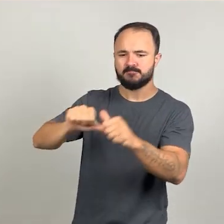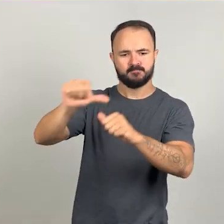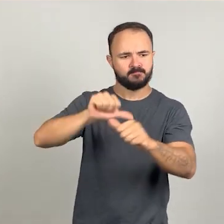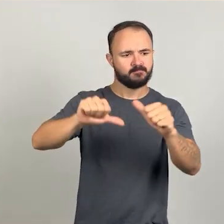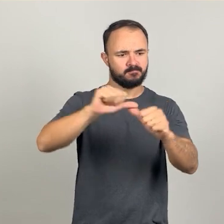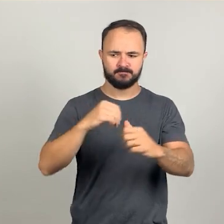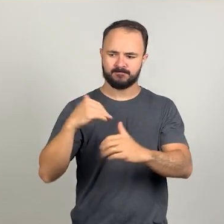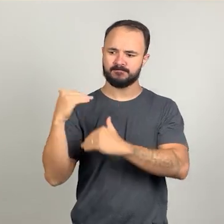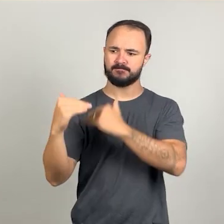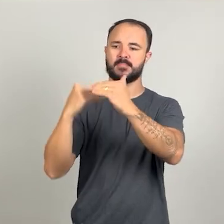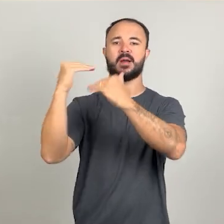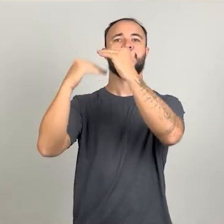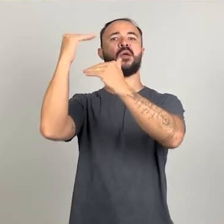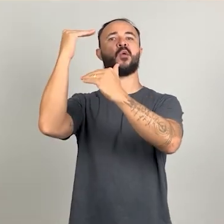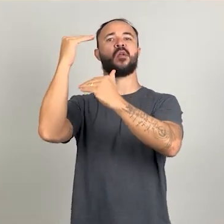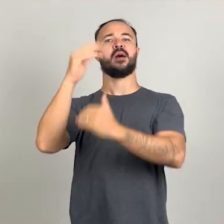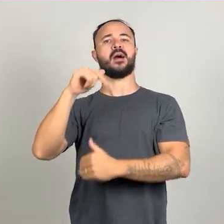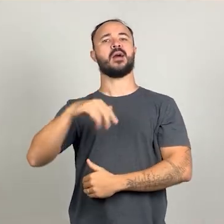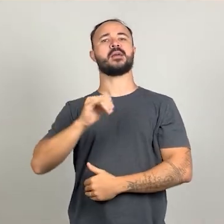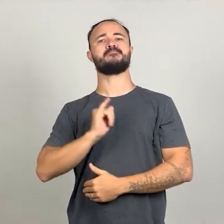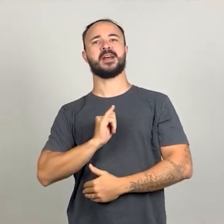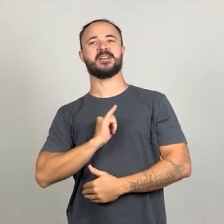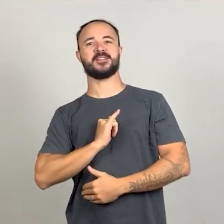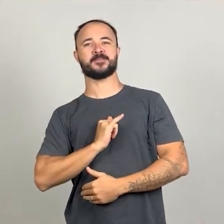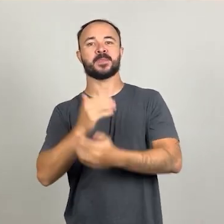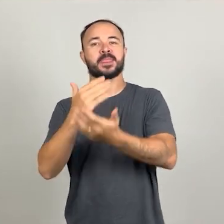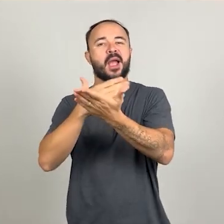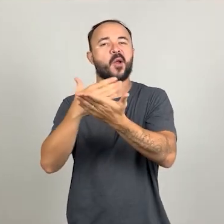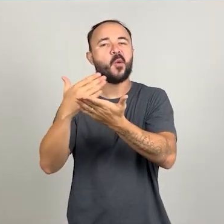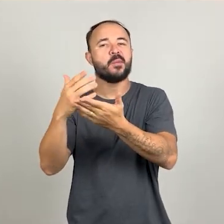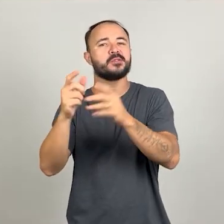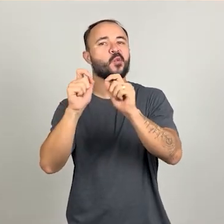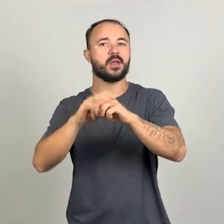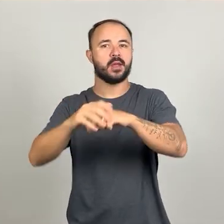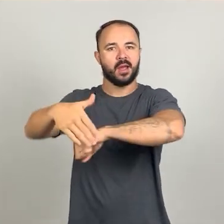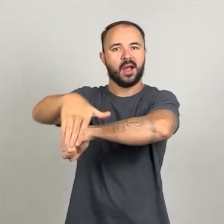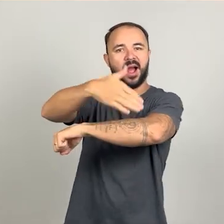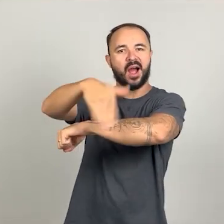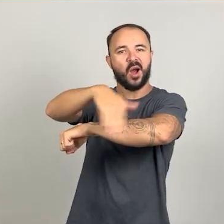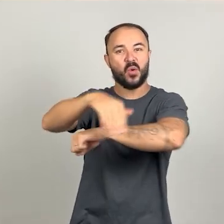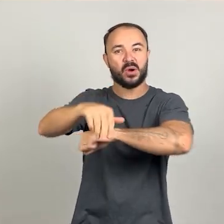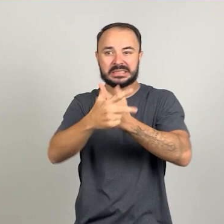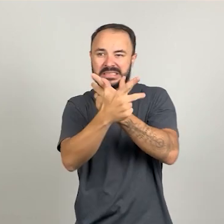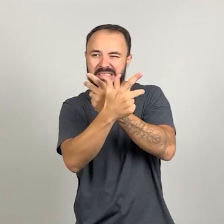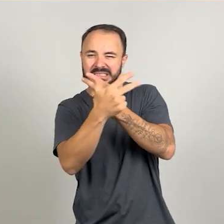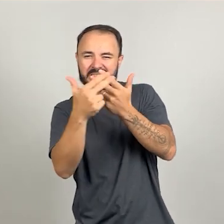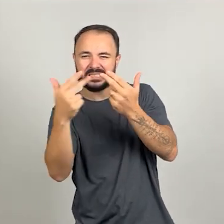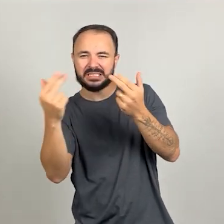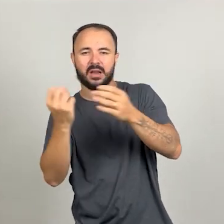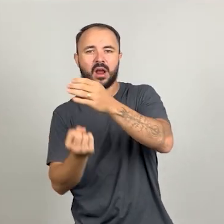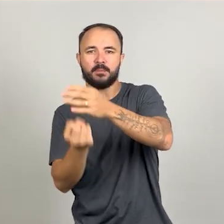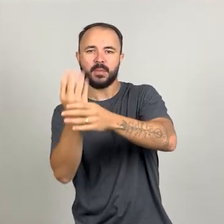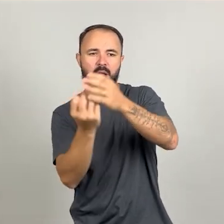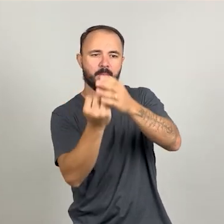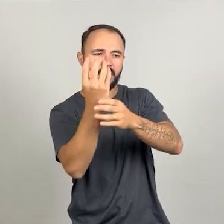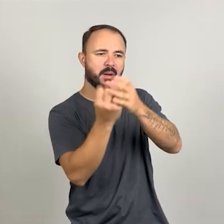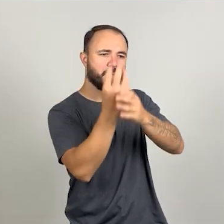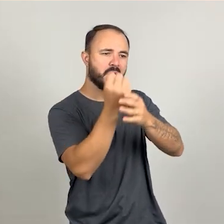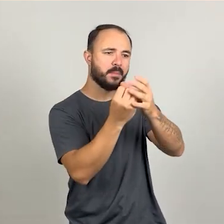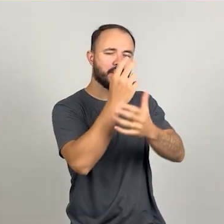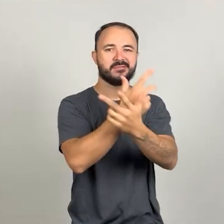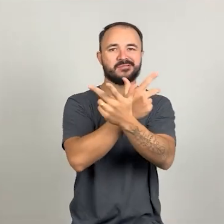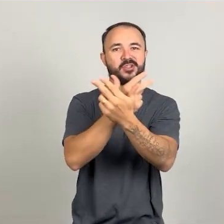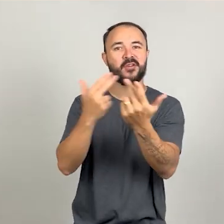ele começou a abrir várias ruas na cidade. As primeiras ruas foram abertas interligando